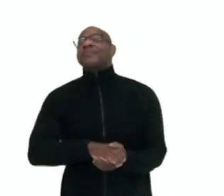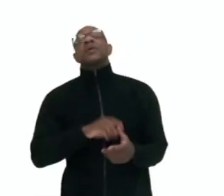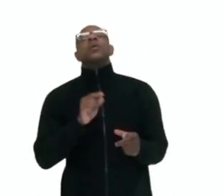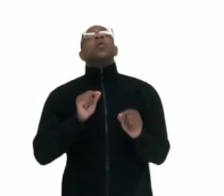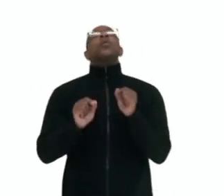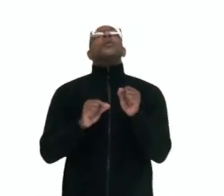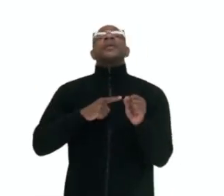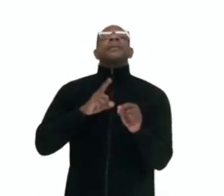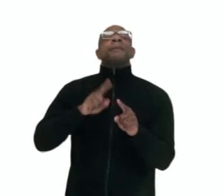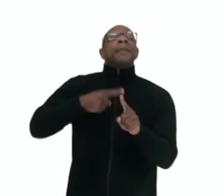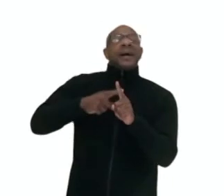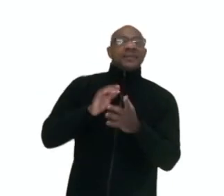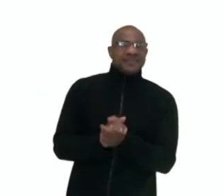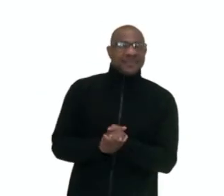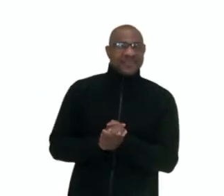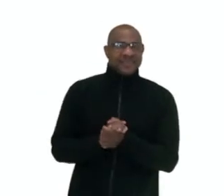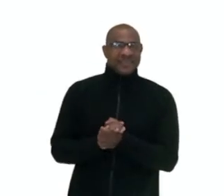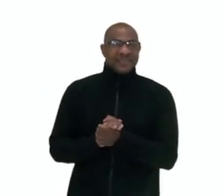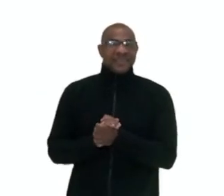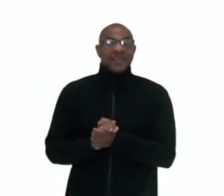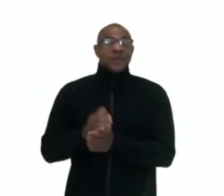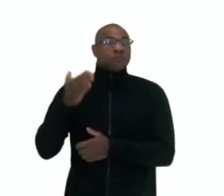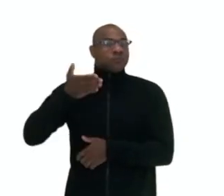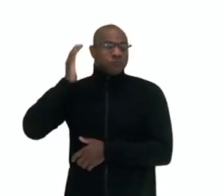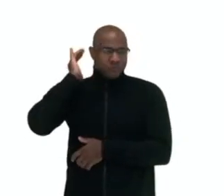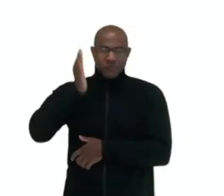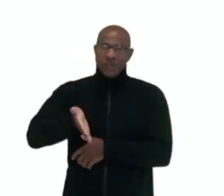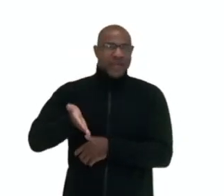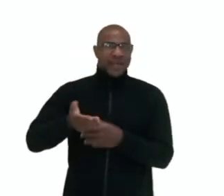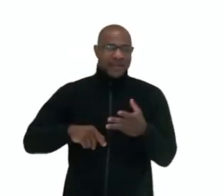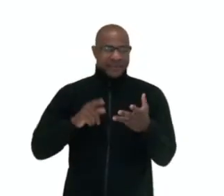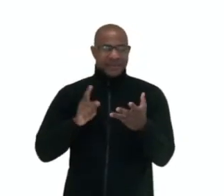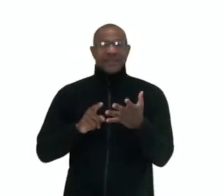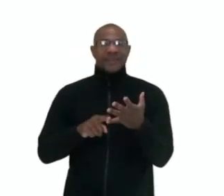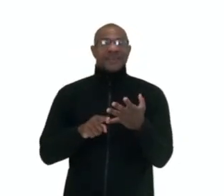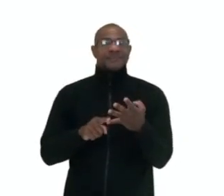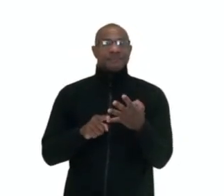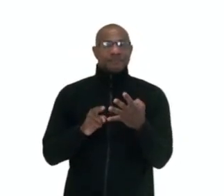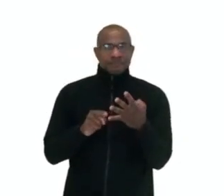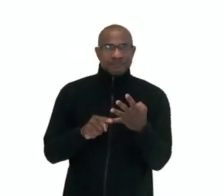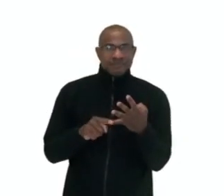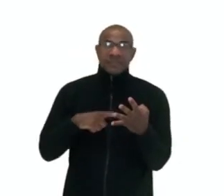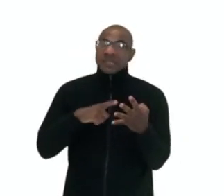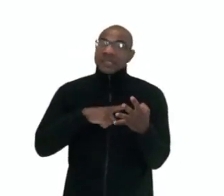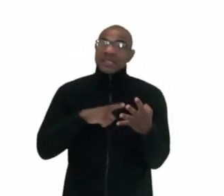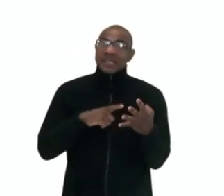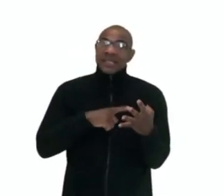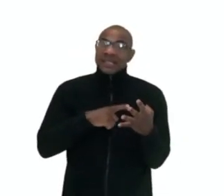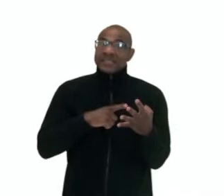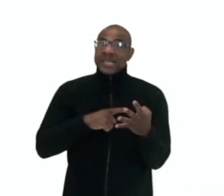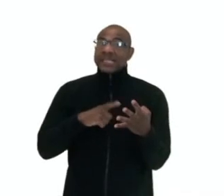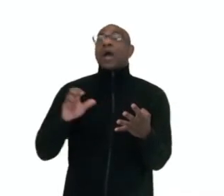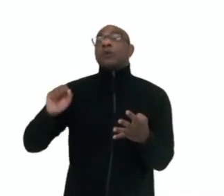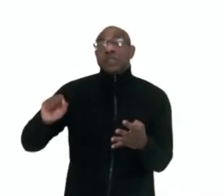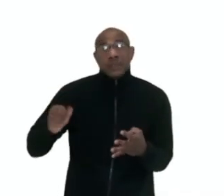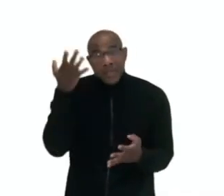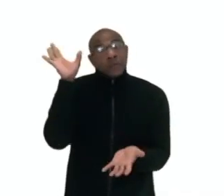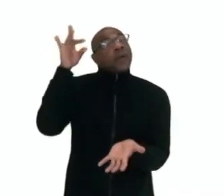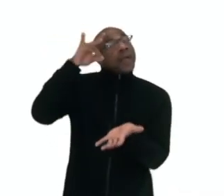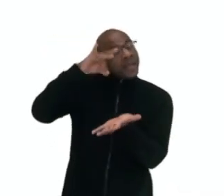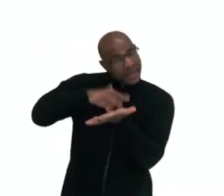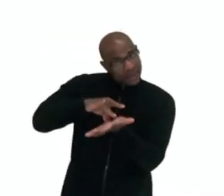aqui? O discurso indireto. Também observo o quê? Que existem fatos reais,